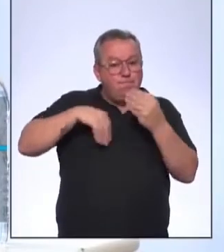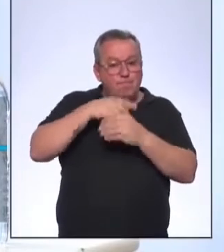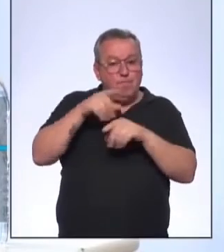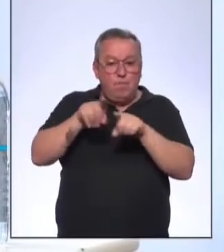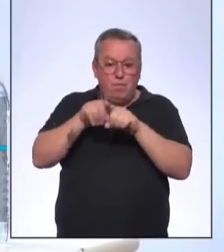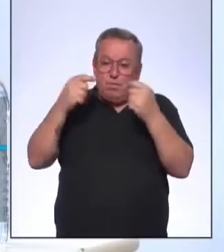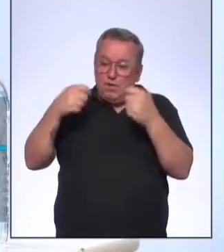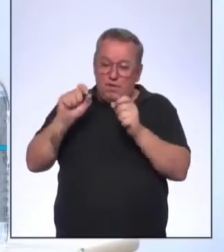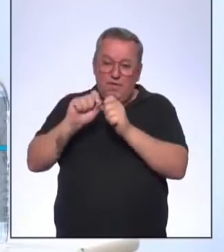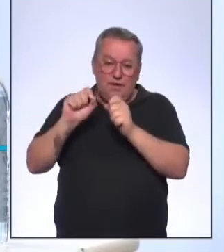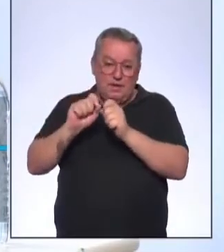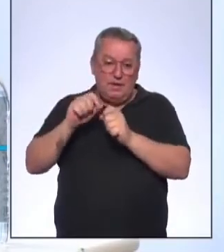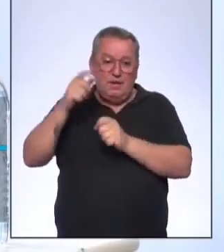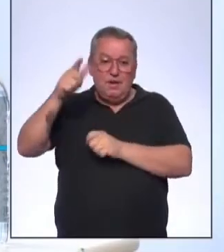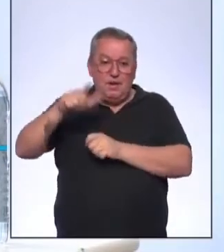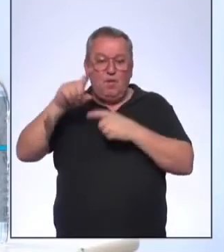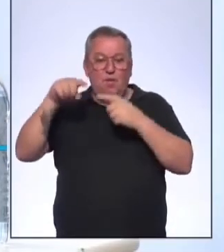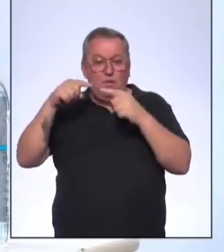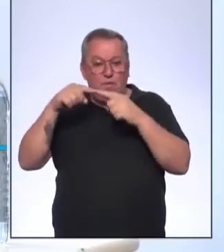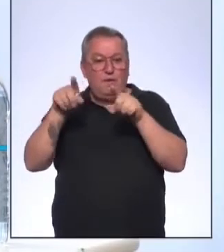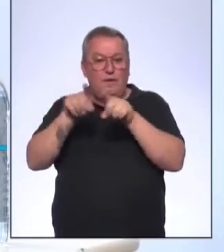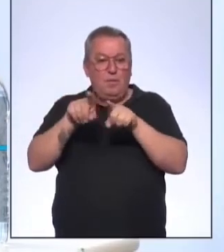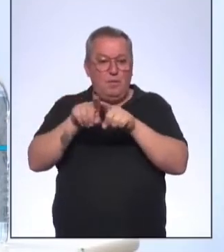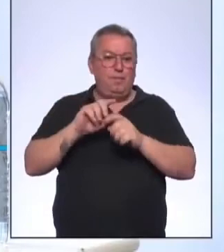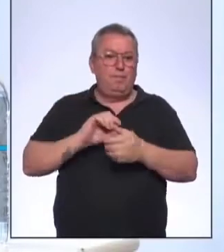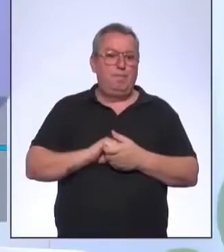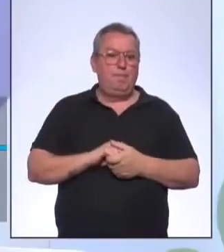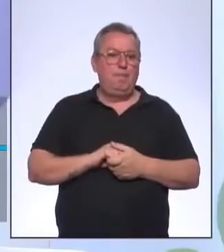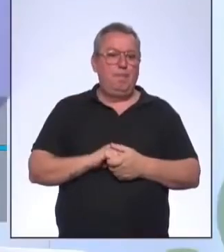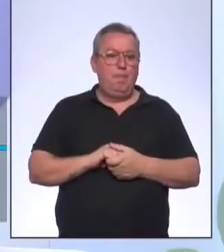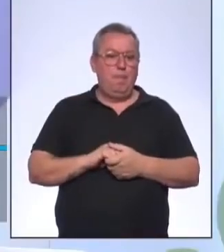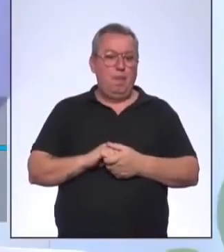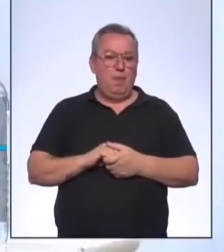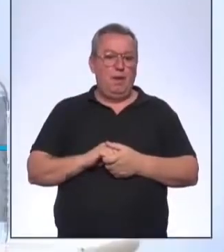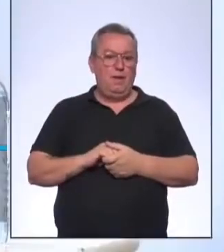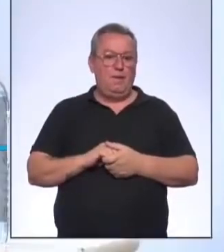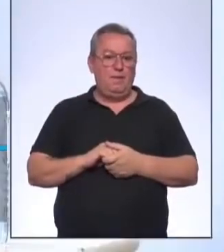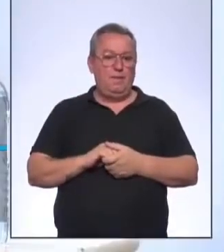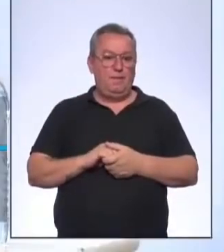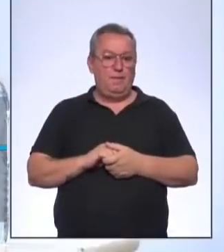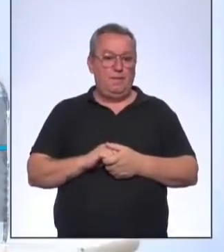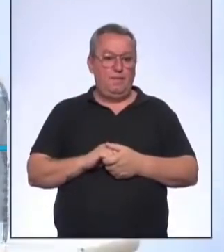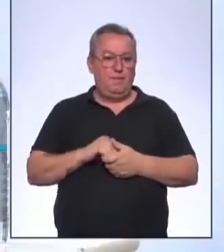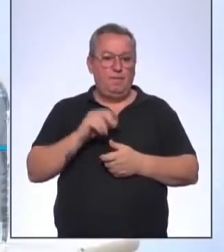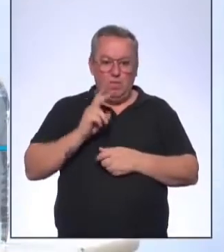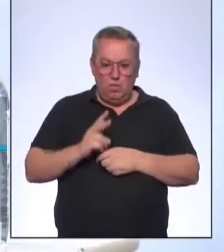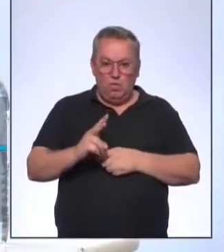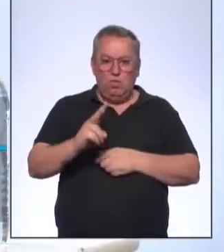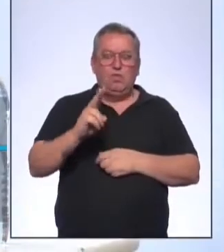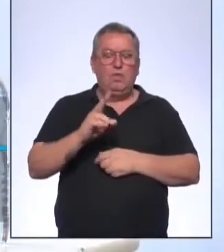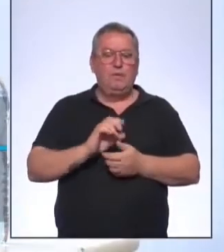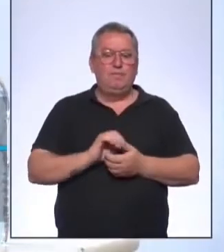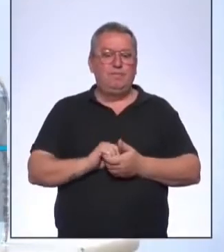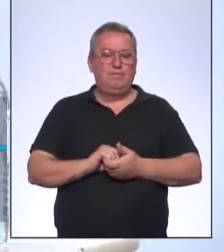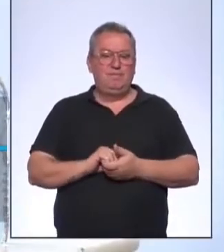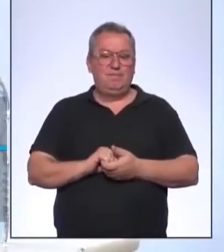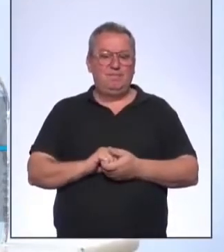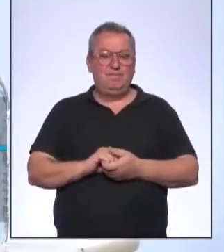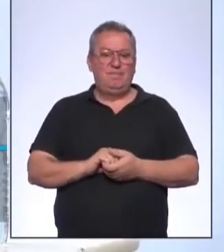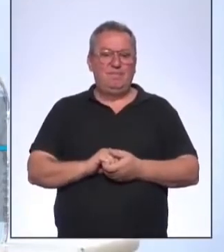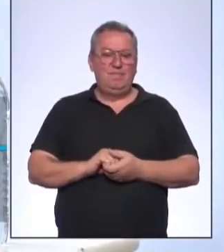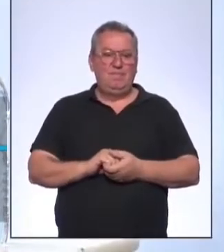vocês também precisa fazer E aí são outros objetivos também sincero e vamos continuar Então